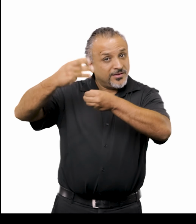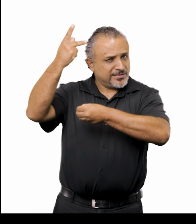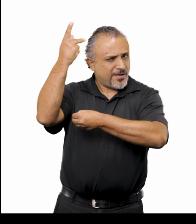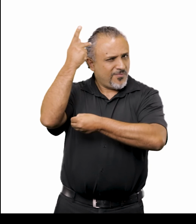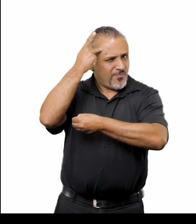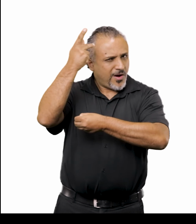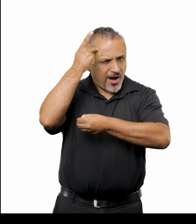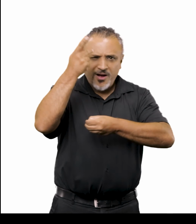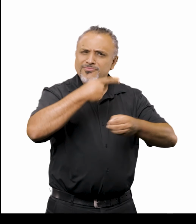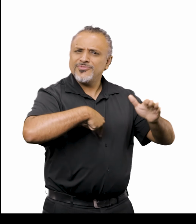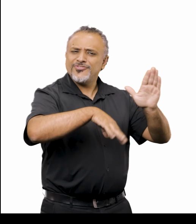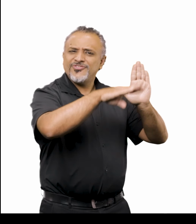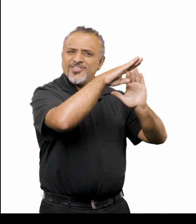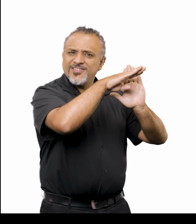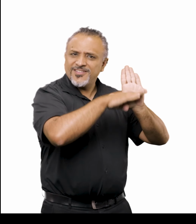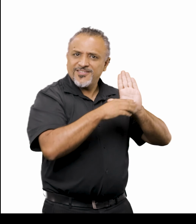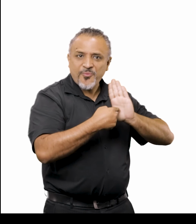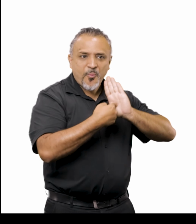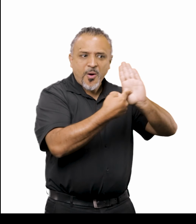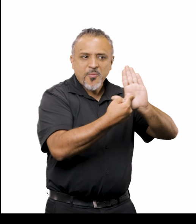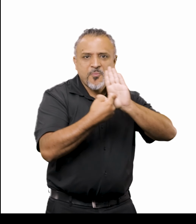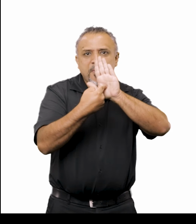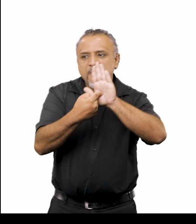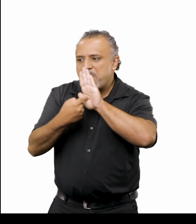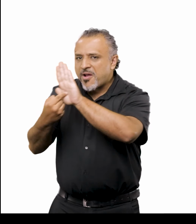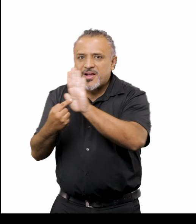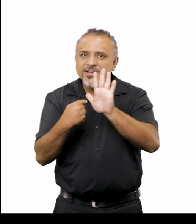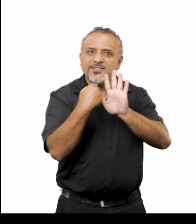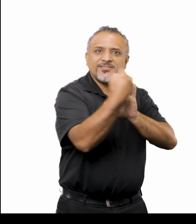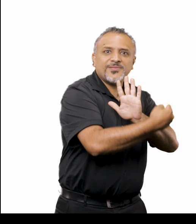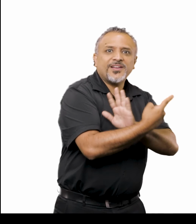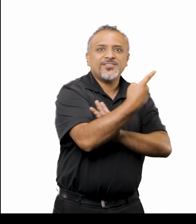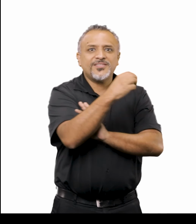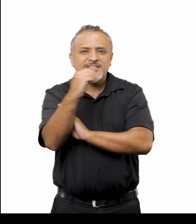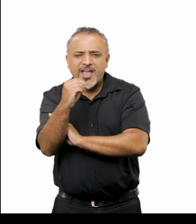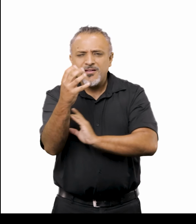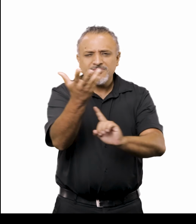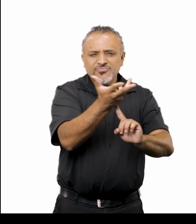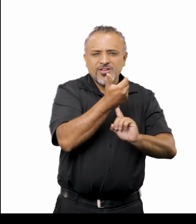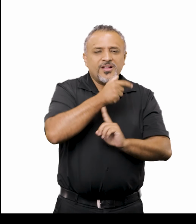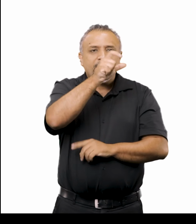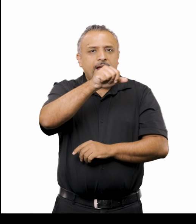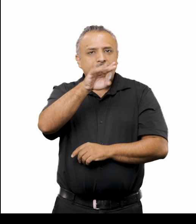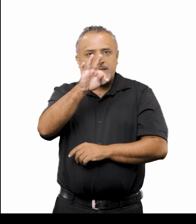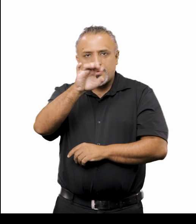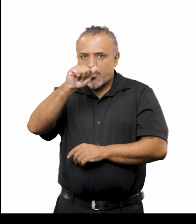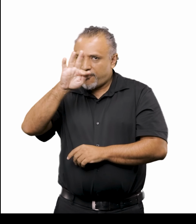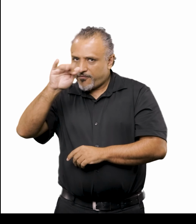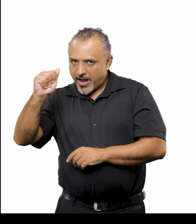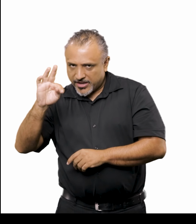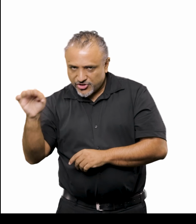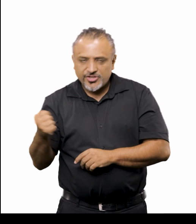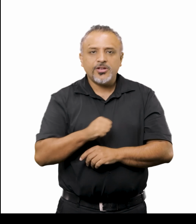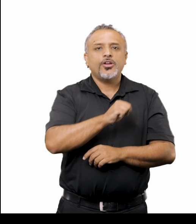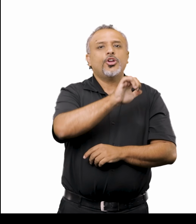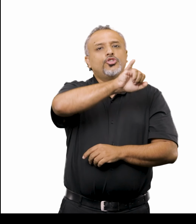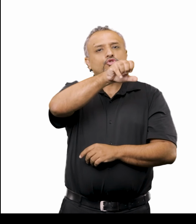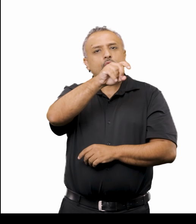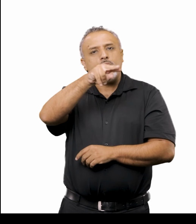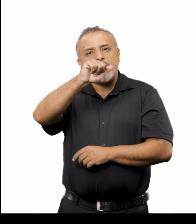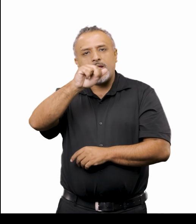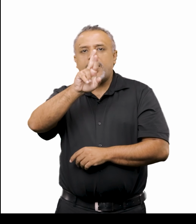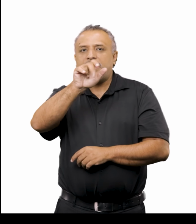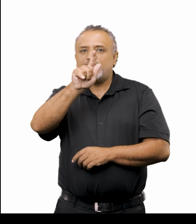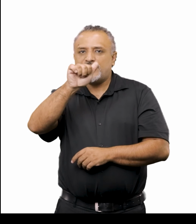São Paulo e, como parte da programação, uma exposição apresentava cerca de 100 trabalhos de artistas como Anita Malfatti,